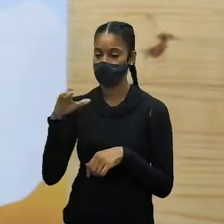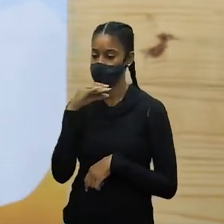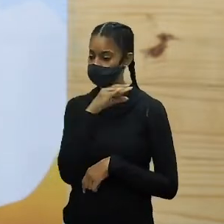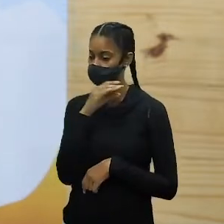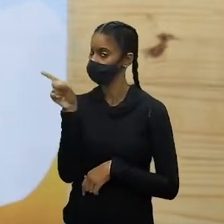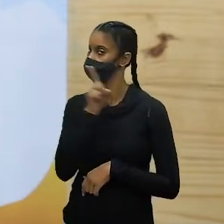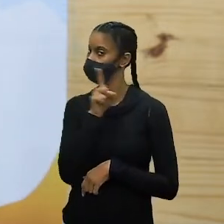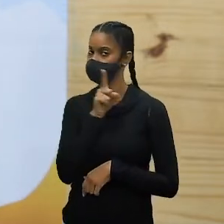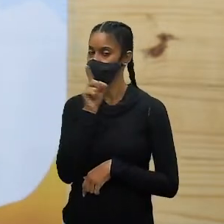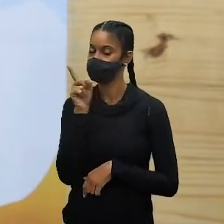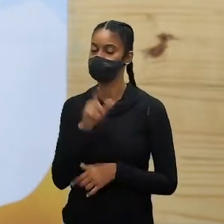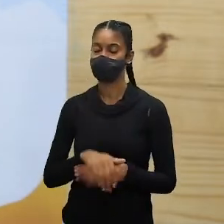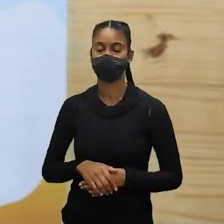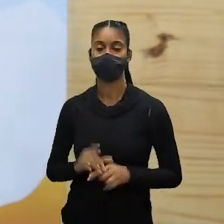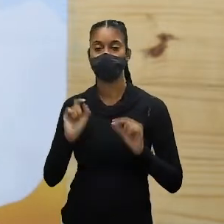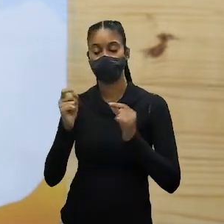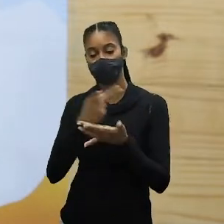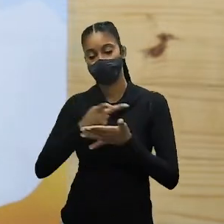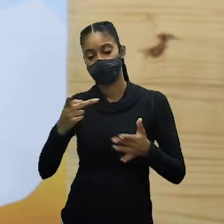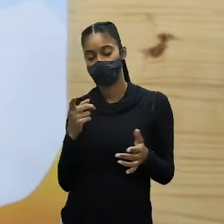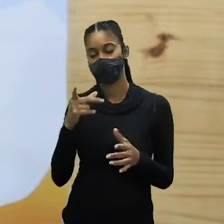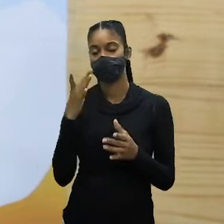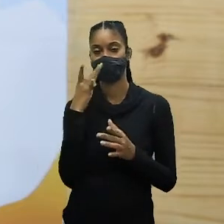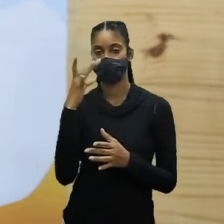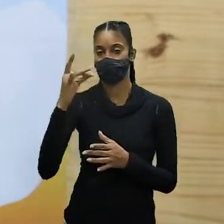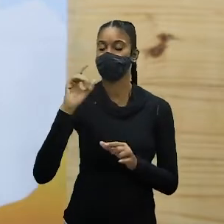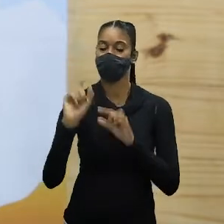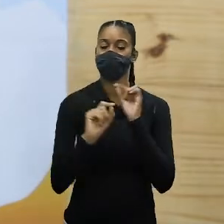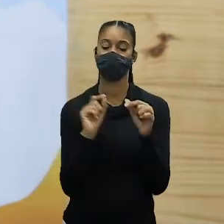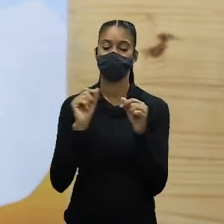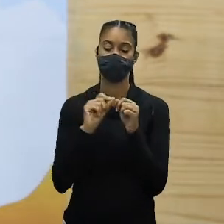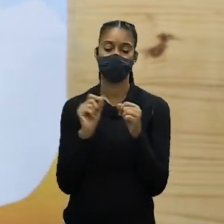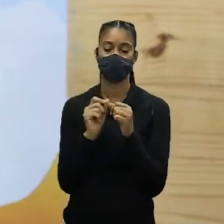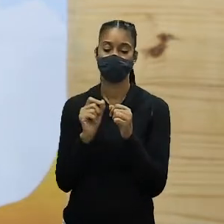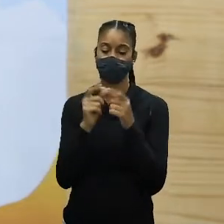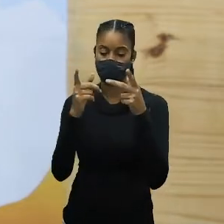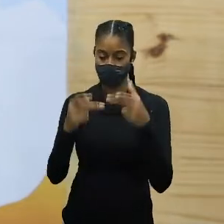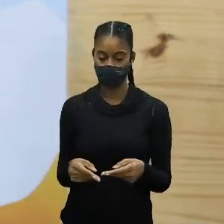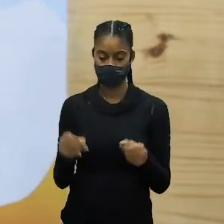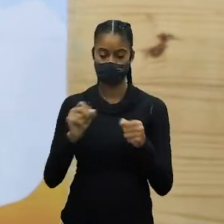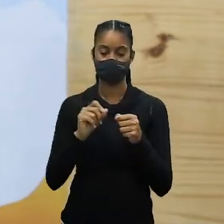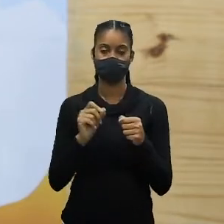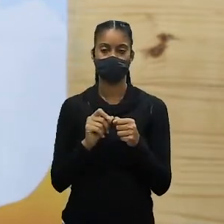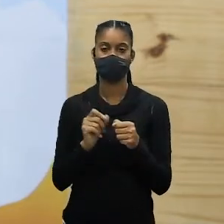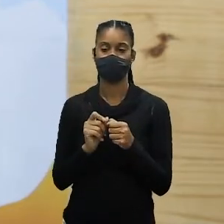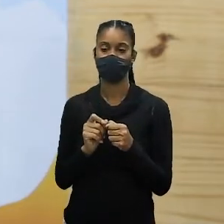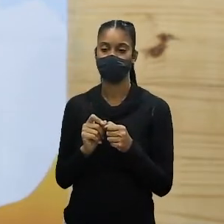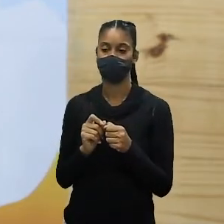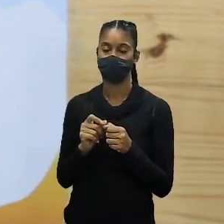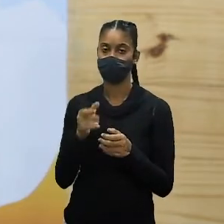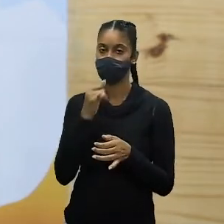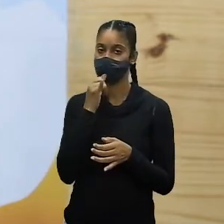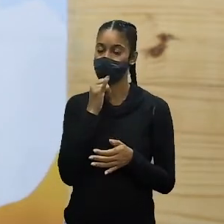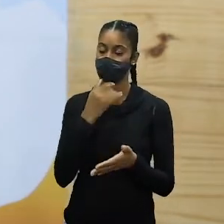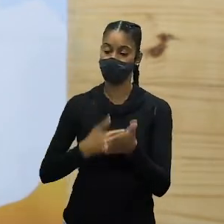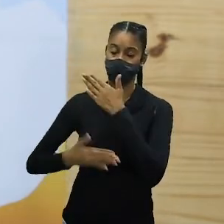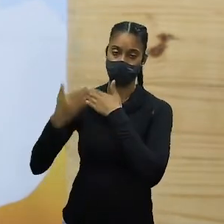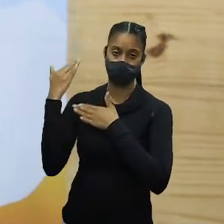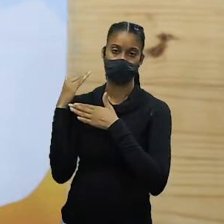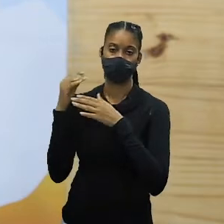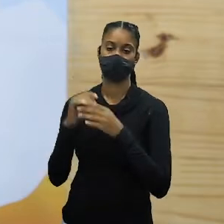verdade. O que o sal está fazendo é o mesmo que ele fazia nos nossos exemplos anteriores. Ele